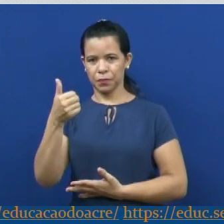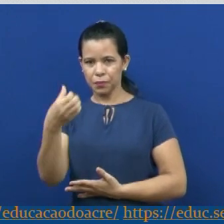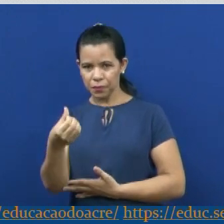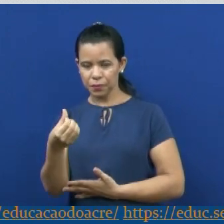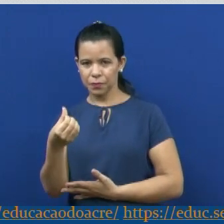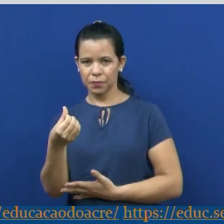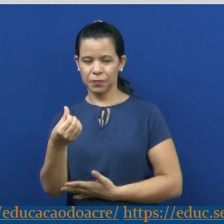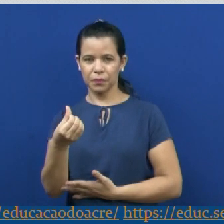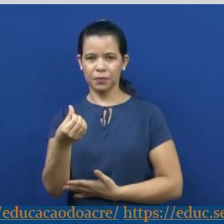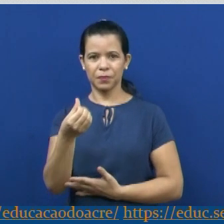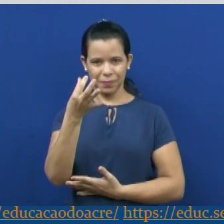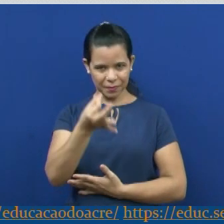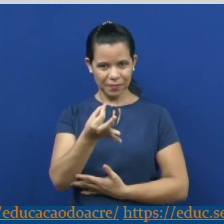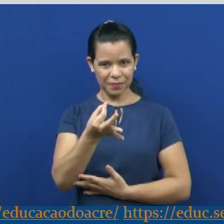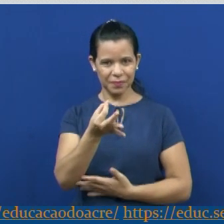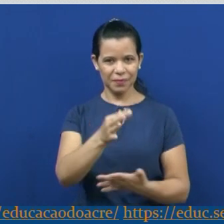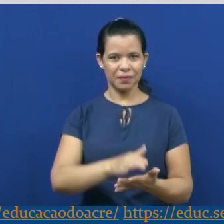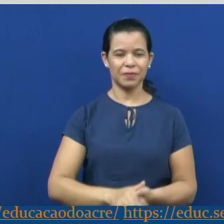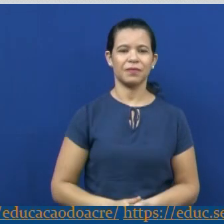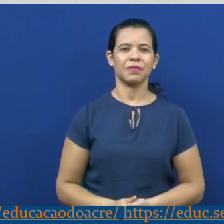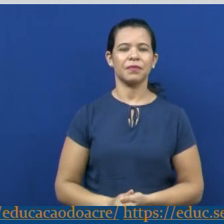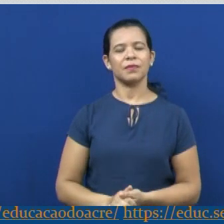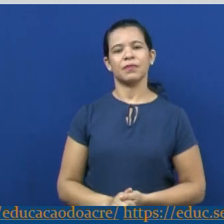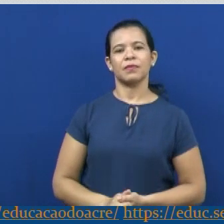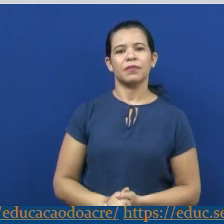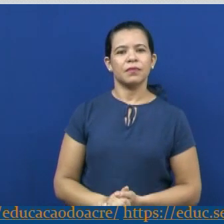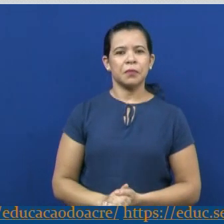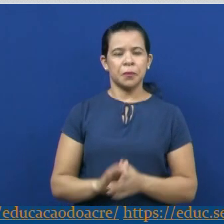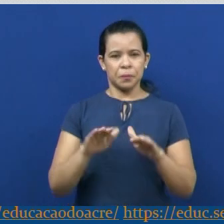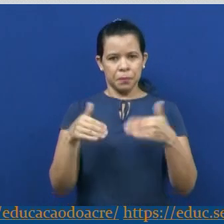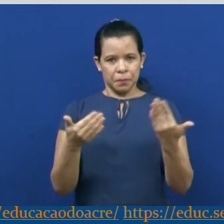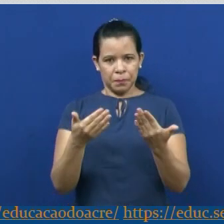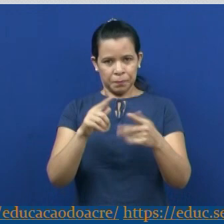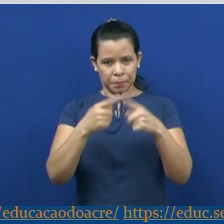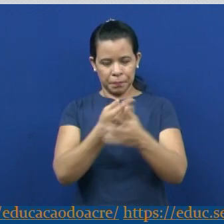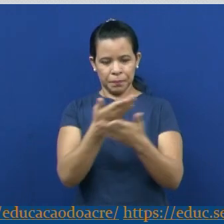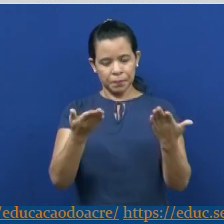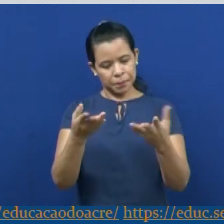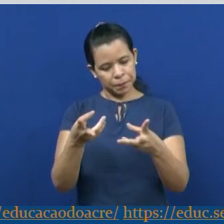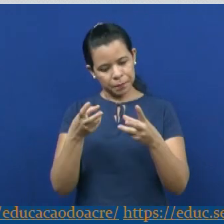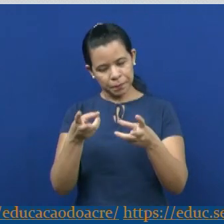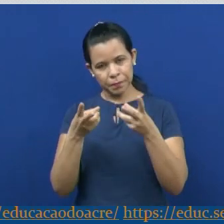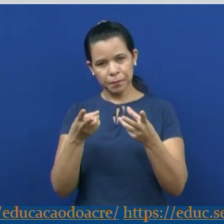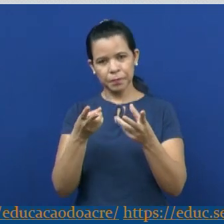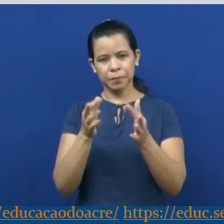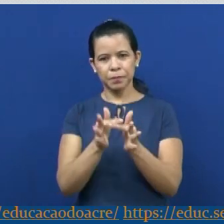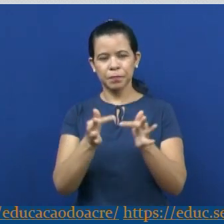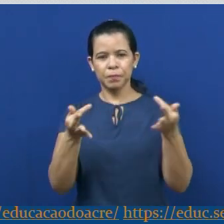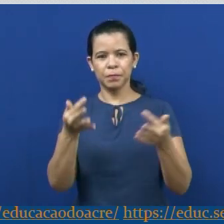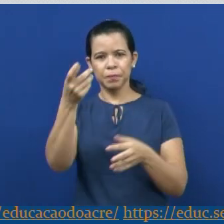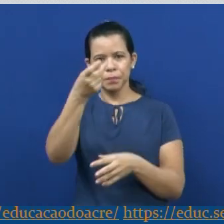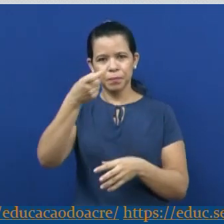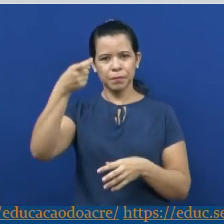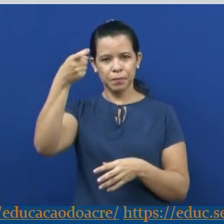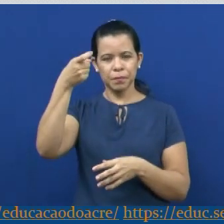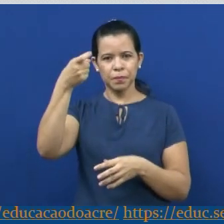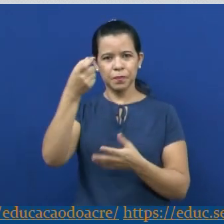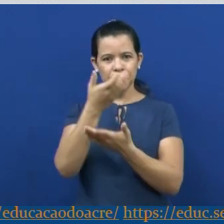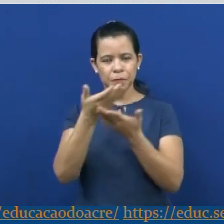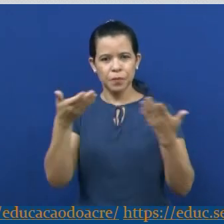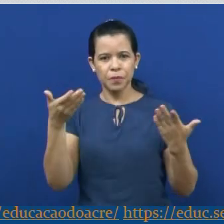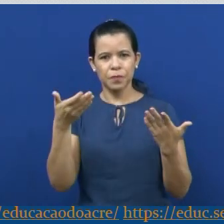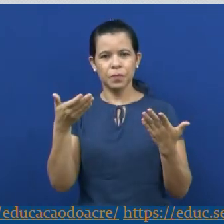16. Certinho? Mas você percebe que na função exponencial você trabalhará